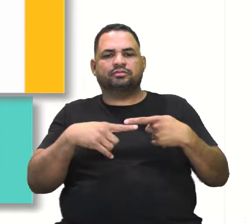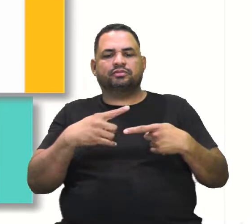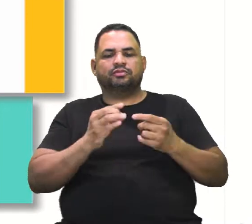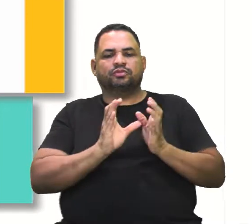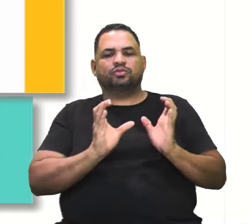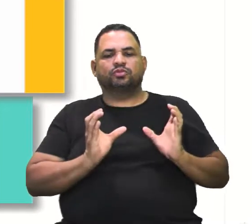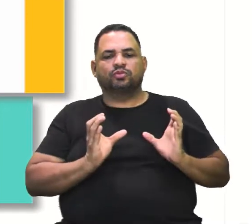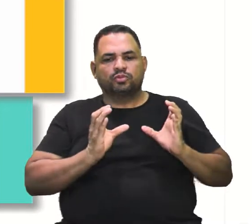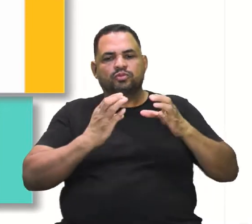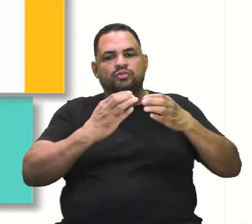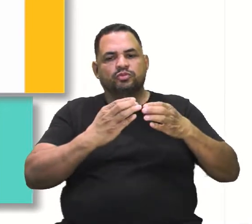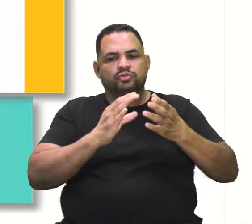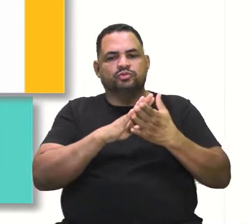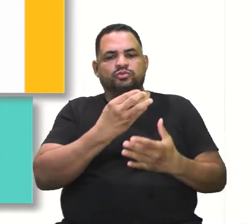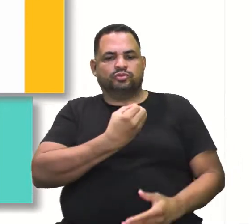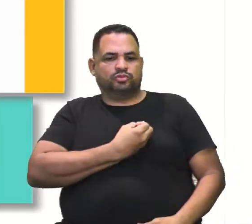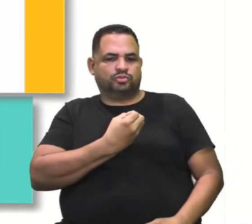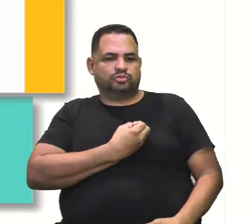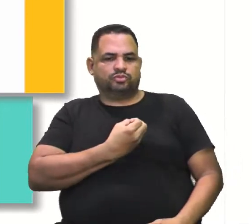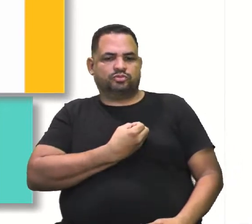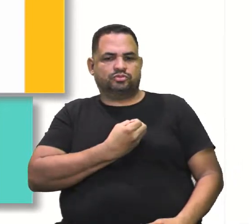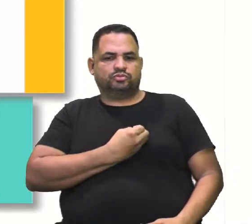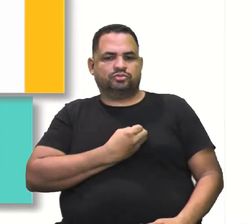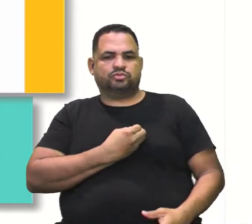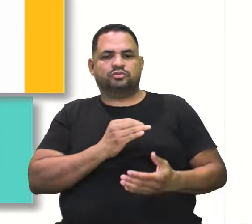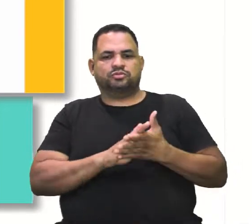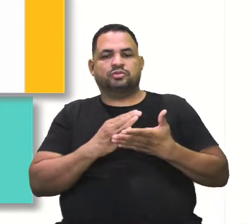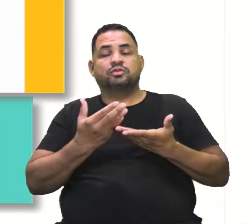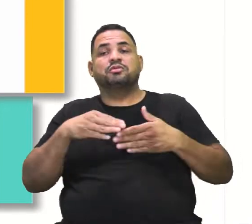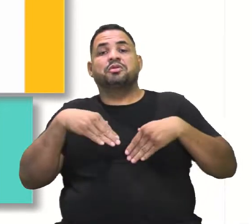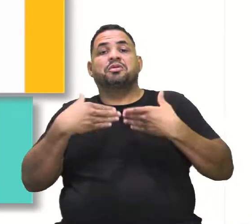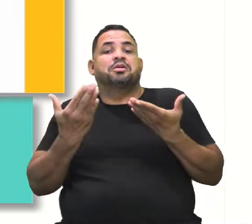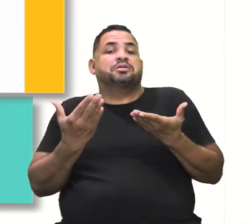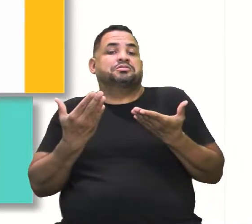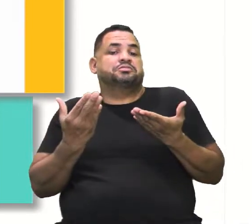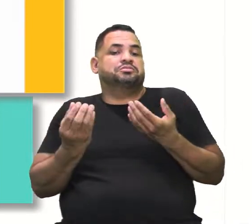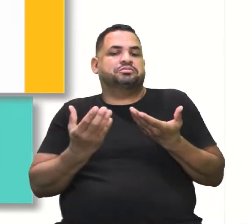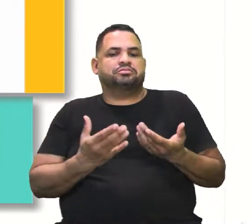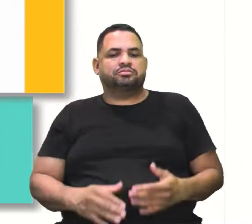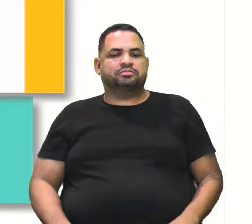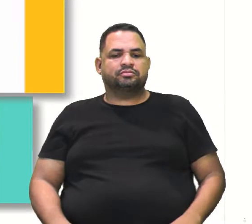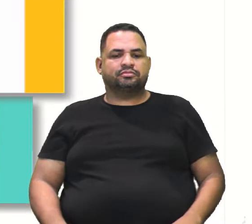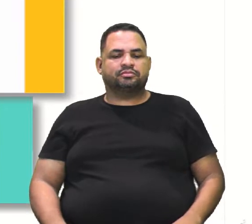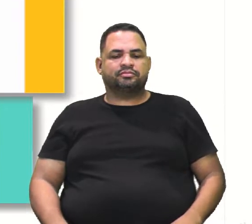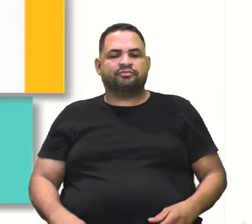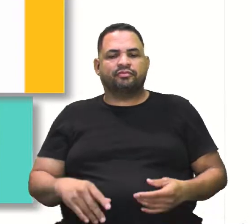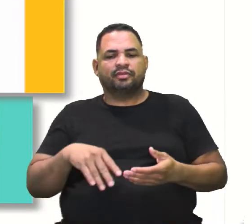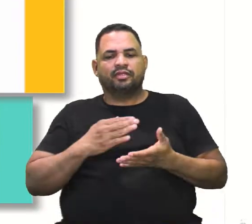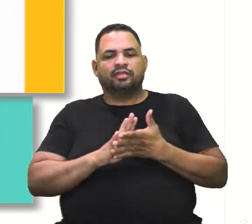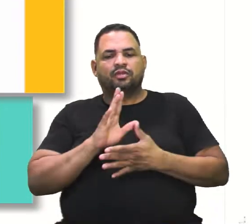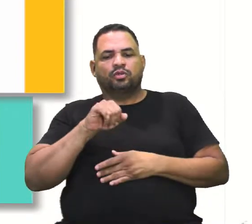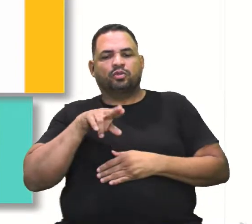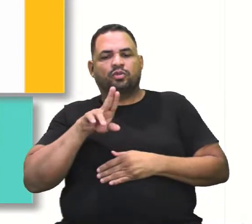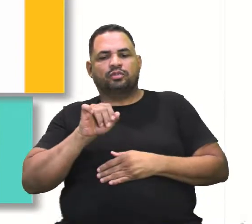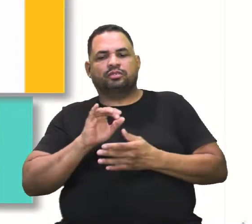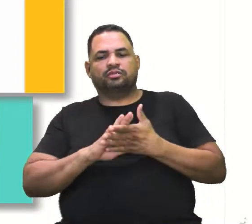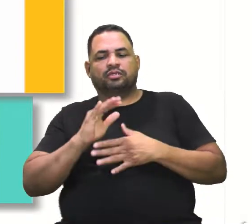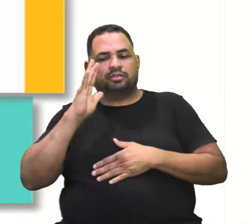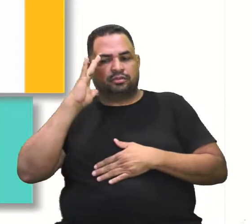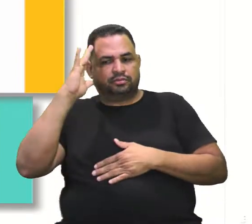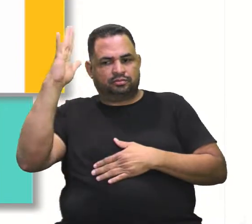falar sobre o próprio conjunto dos números complexos. Quem são, por que são, para que são. Isso. E falar sobre a